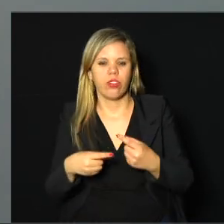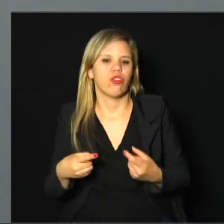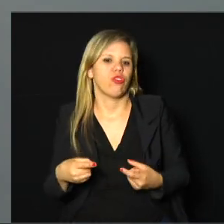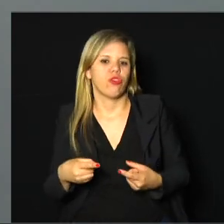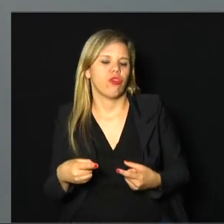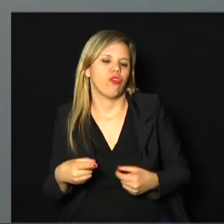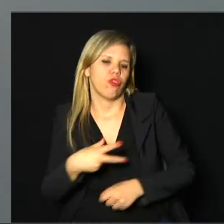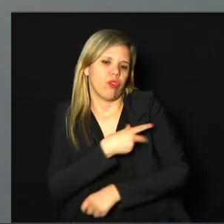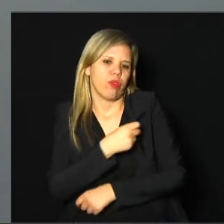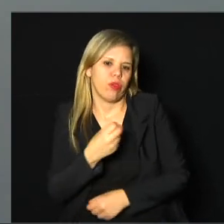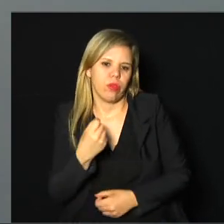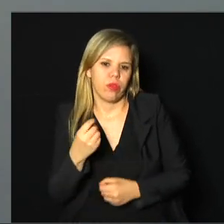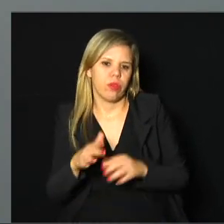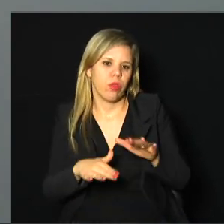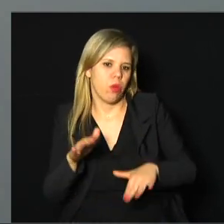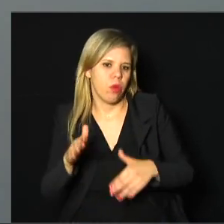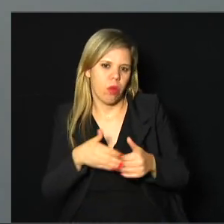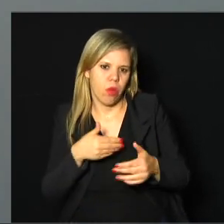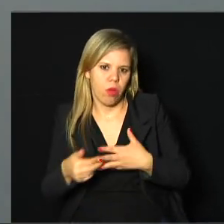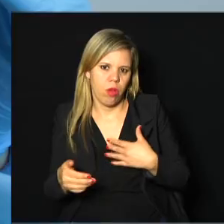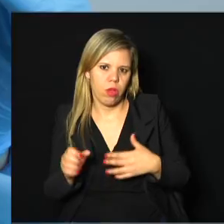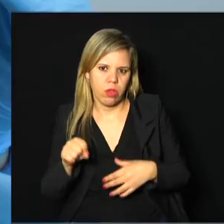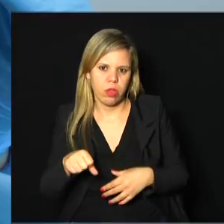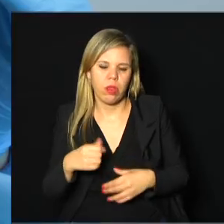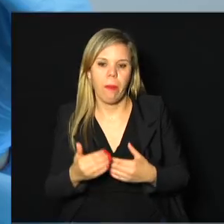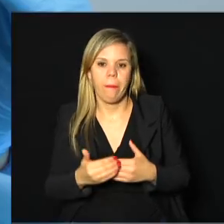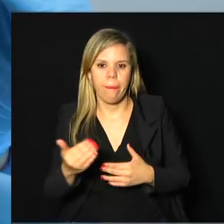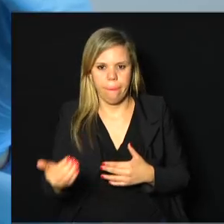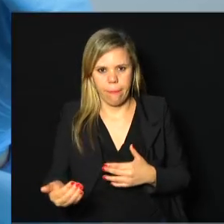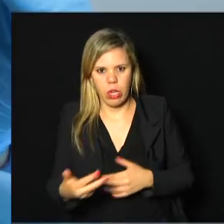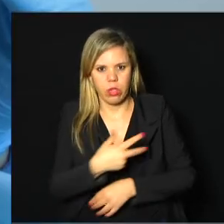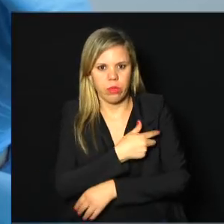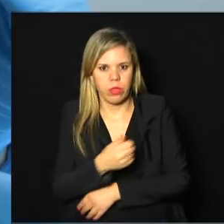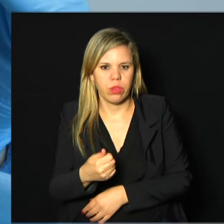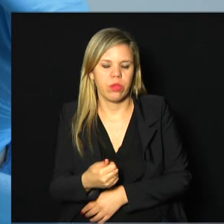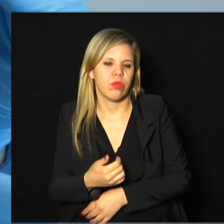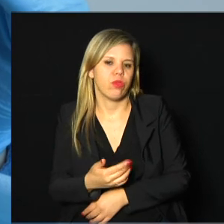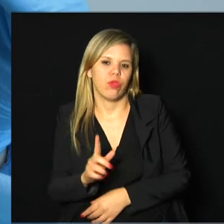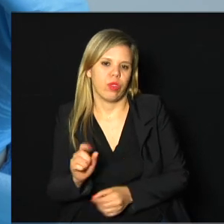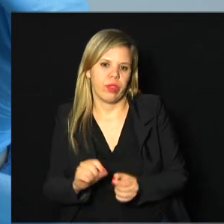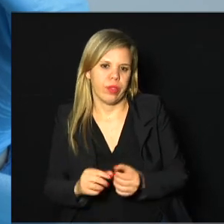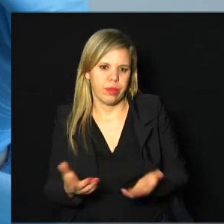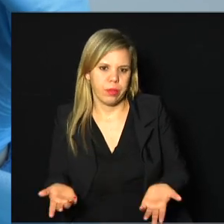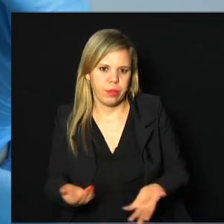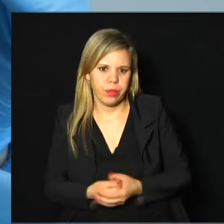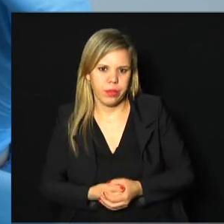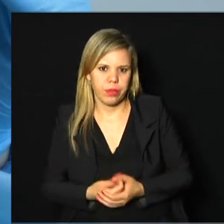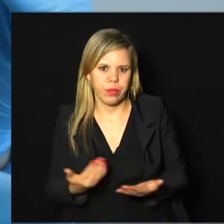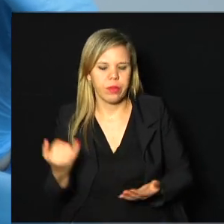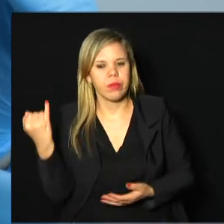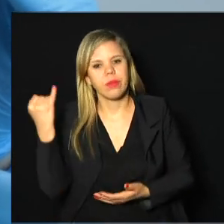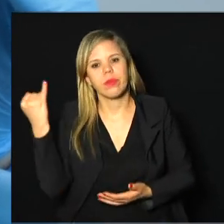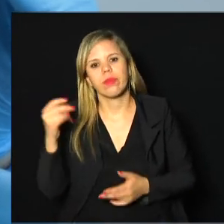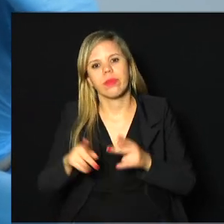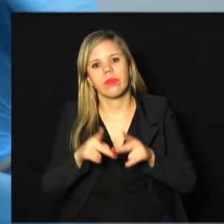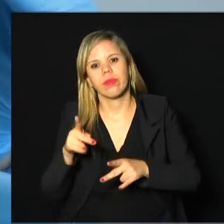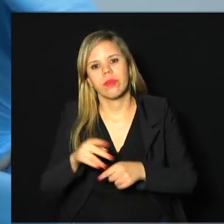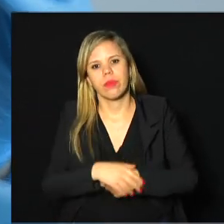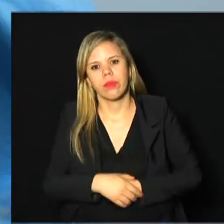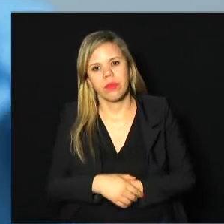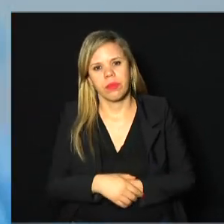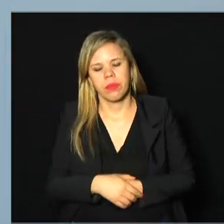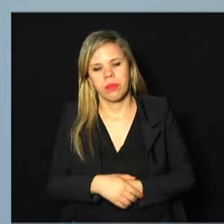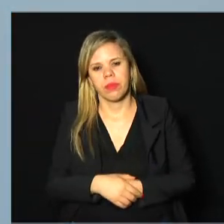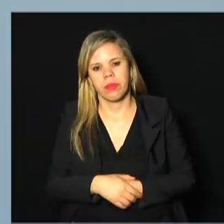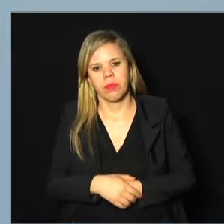isso felizmente é raríssimo para qualquer vacina, daí sim as próximas doses ela não deve fazer. Agora é importante as pessoas...